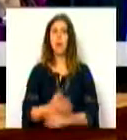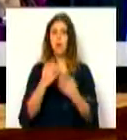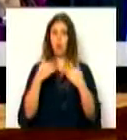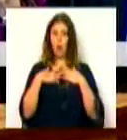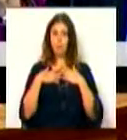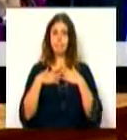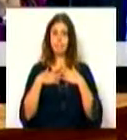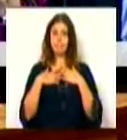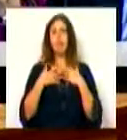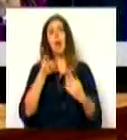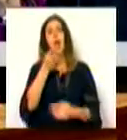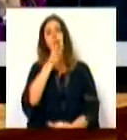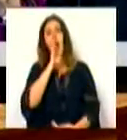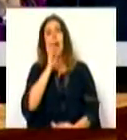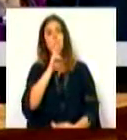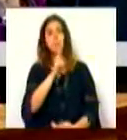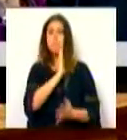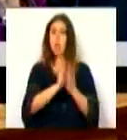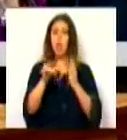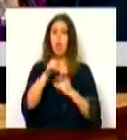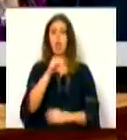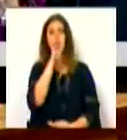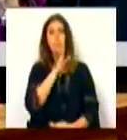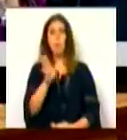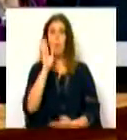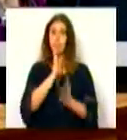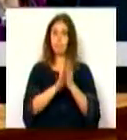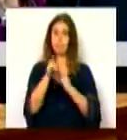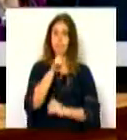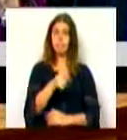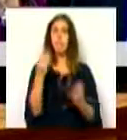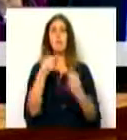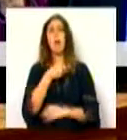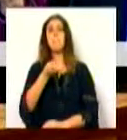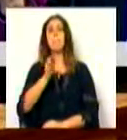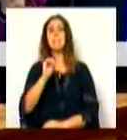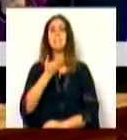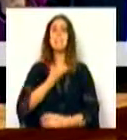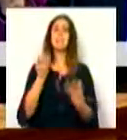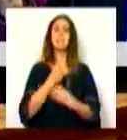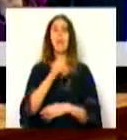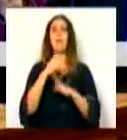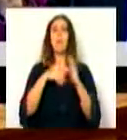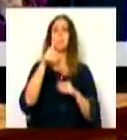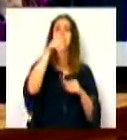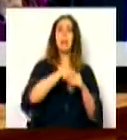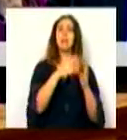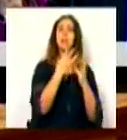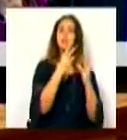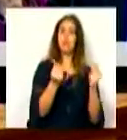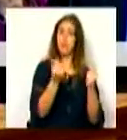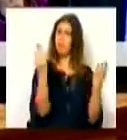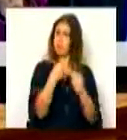Nós temos habituados neste processo e habituámos neste processo a que o PSD fizesse parte da solução e